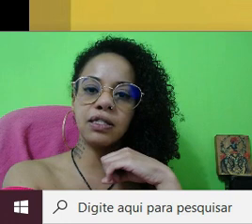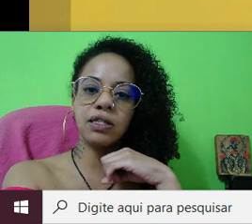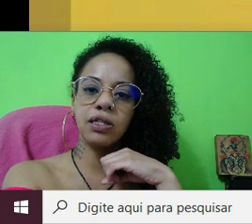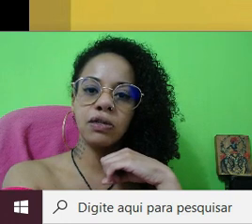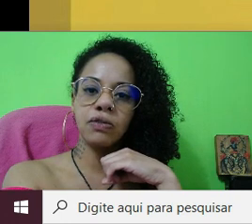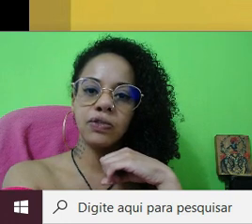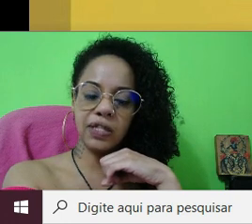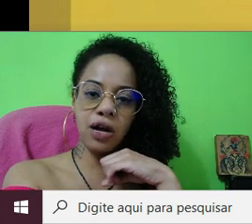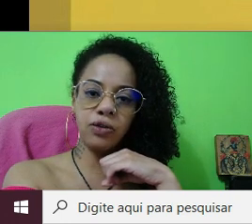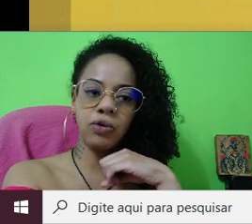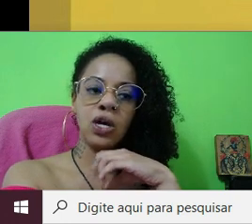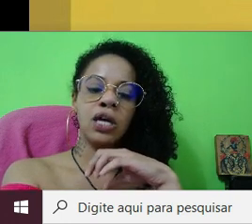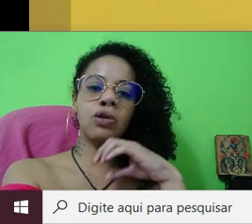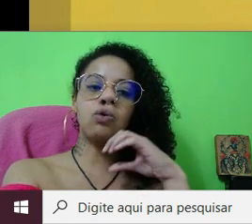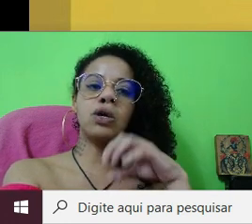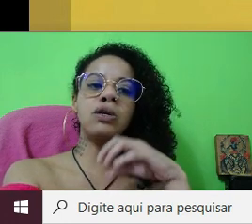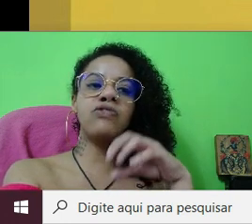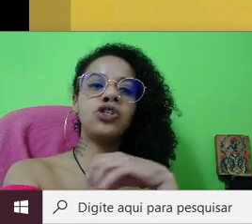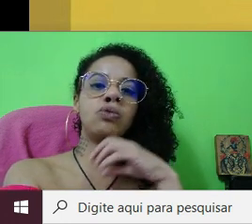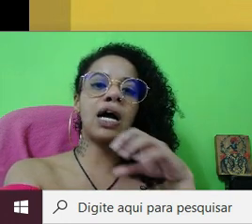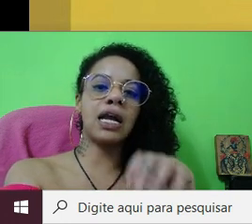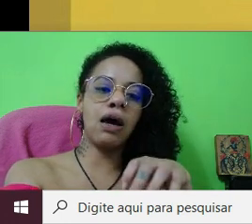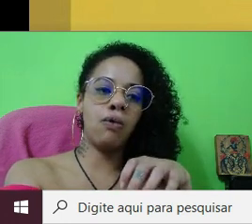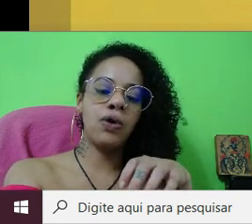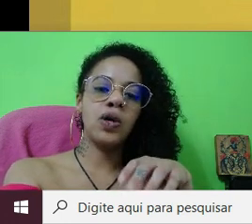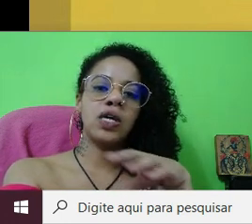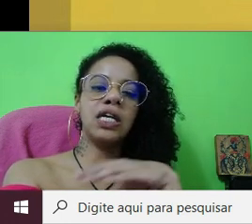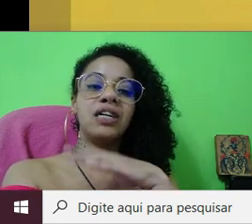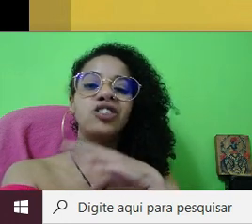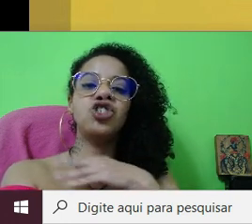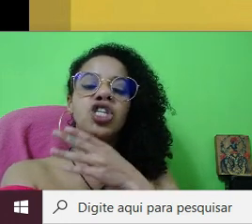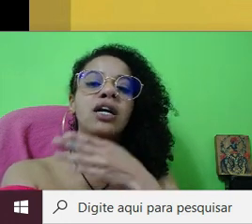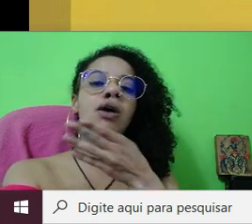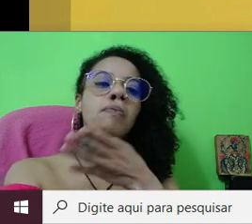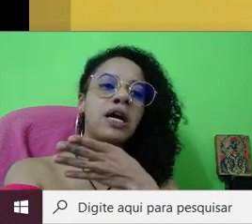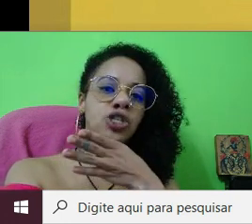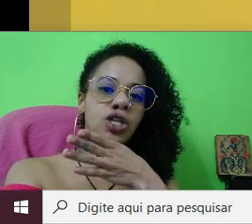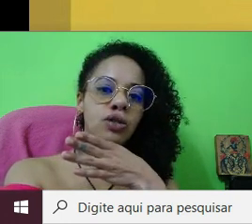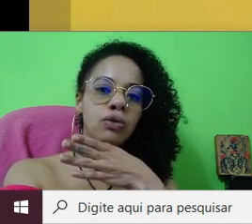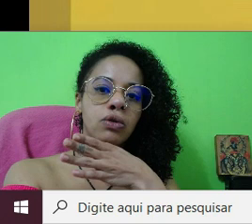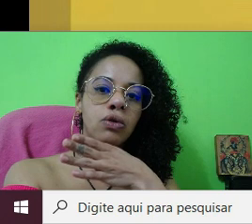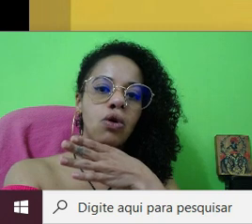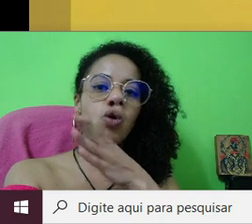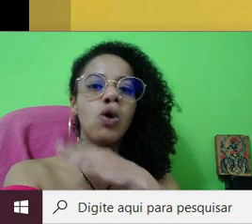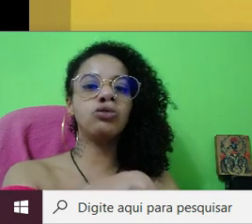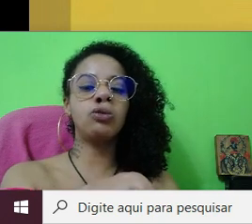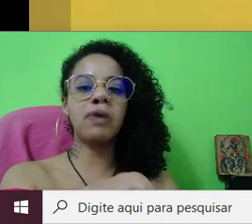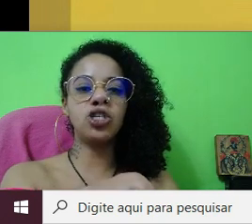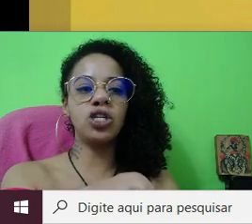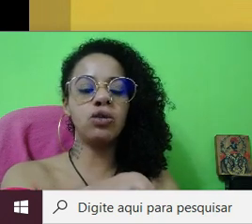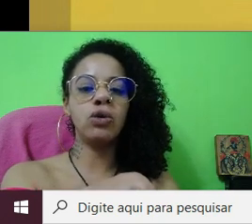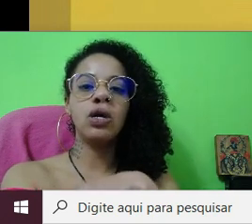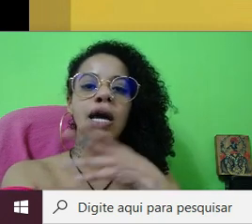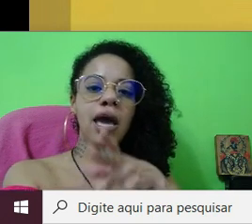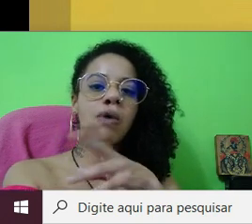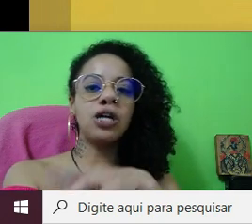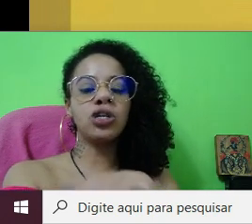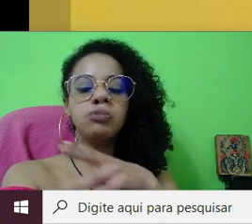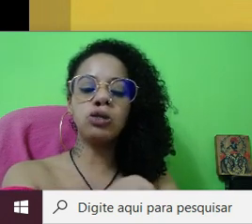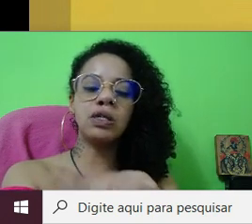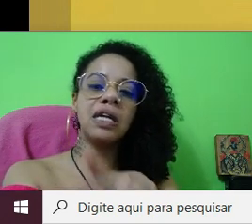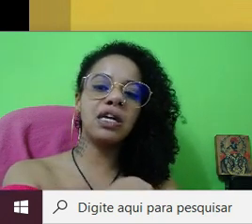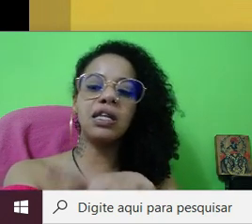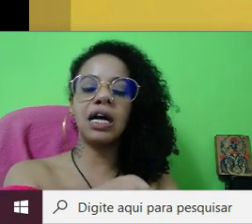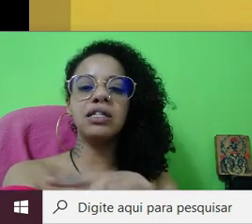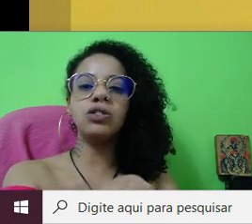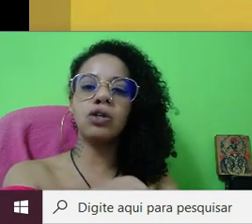seus interesses certo então quando eu vejo um canal que indica um partido ou outro partido eu